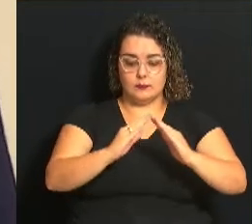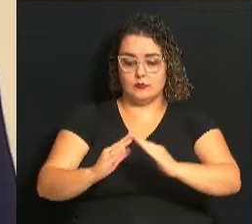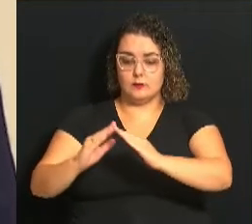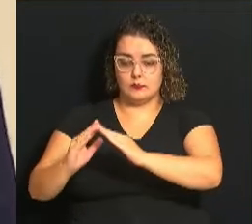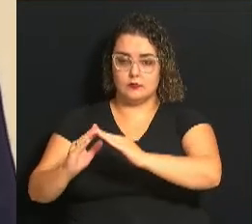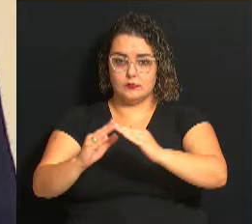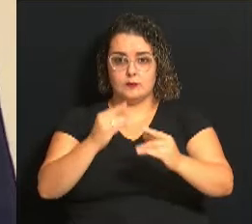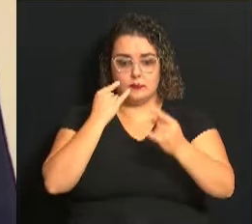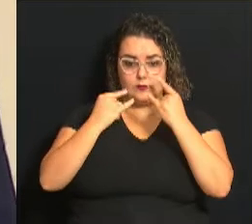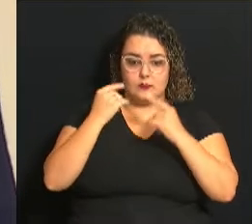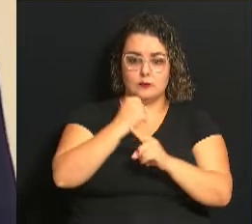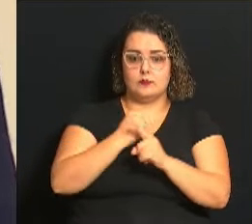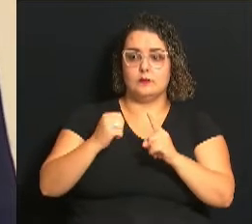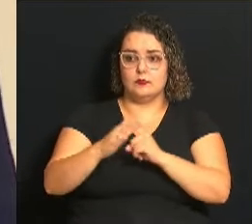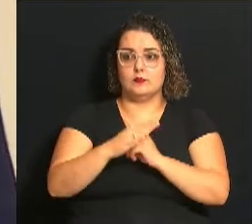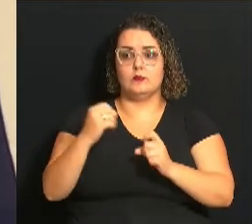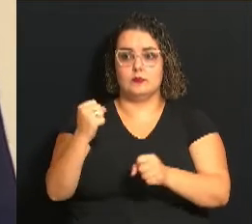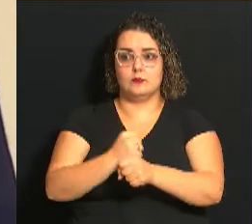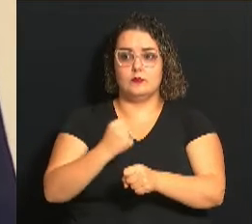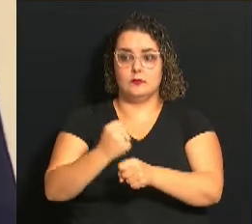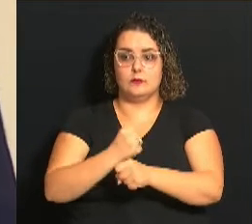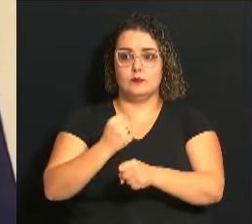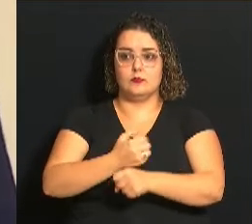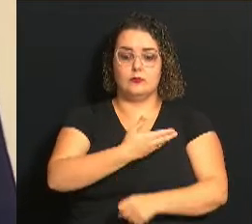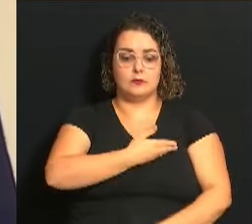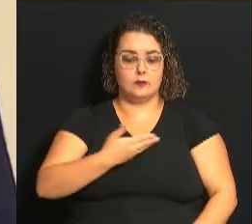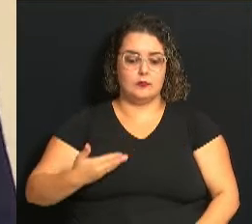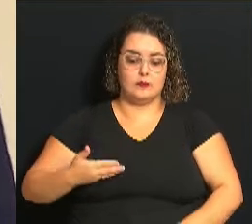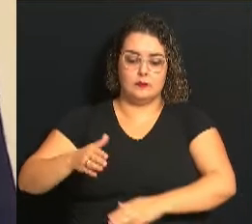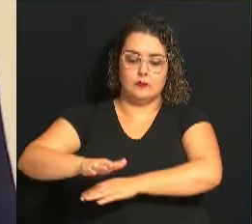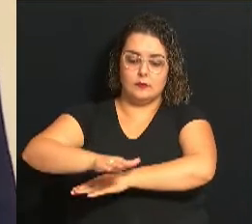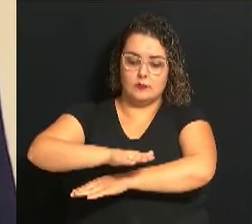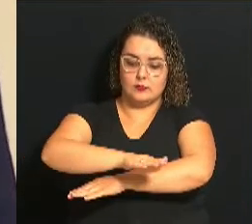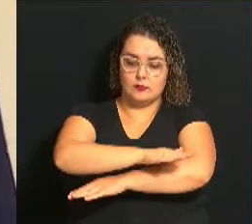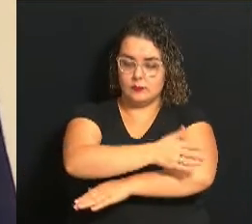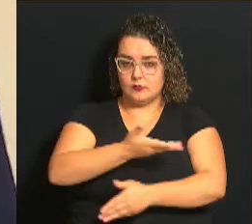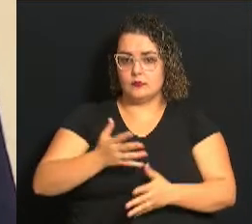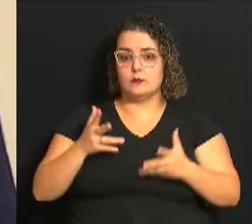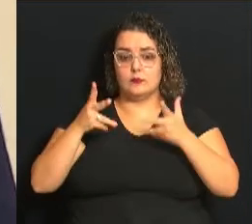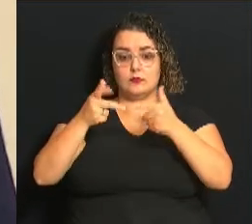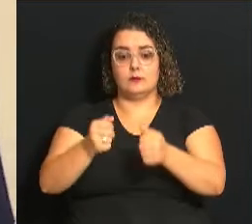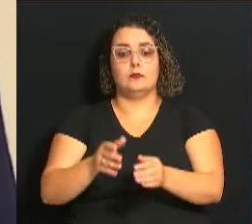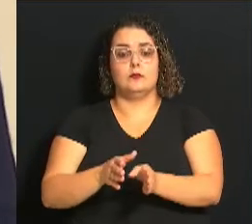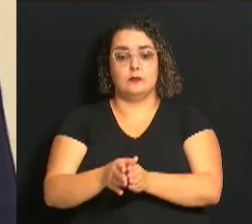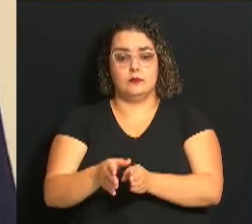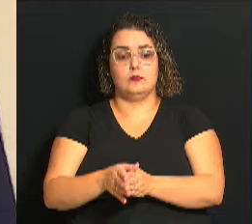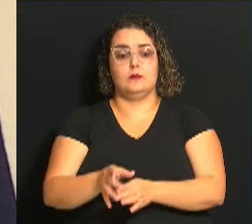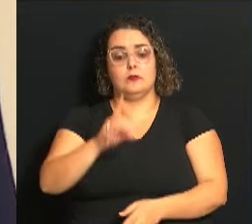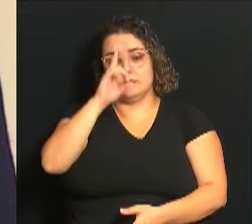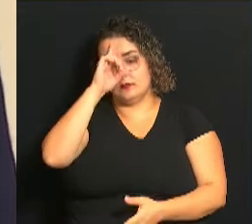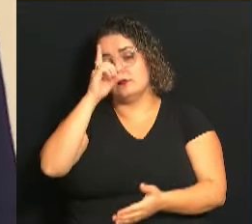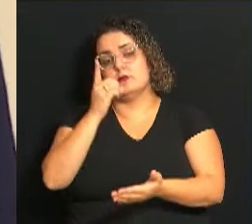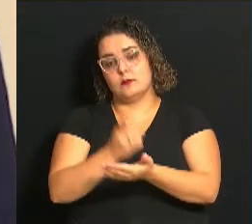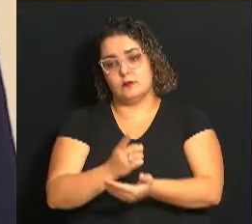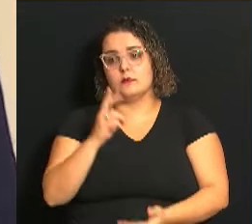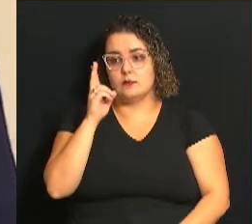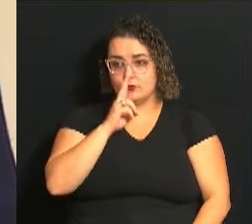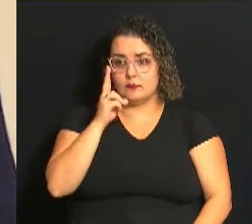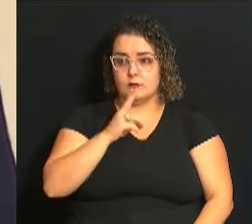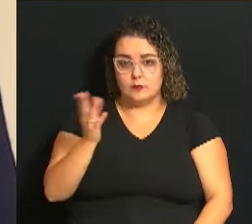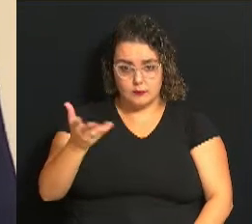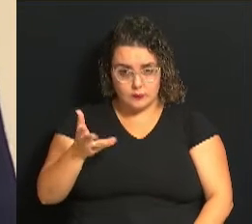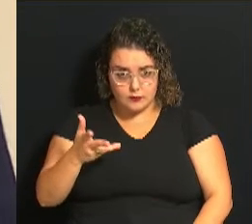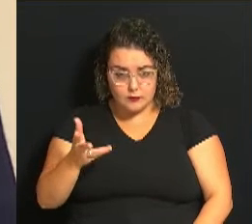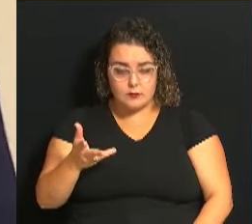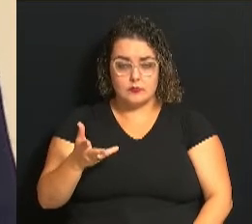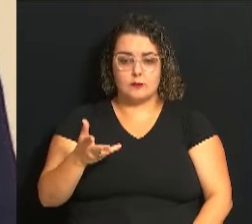social, obras públicas, pavimentação, aquilo que o Conselho em si decidir que é urgência e emergência